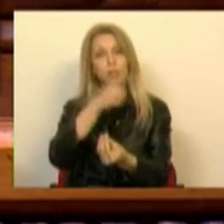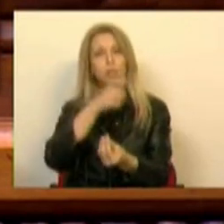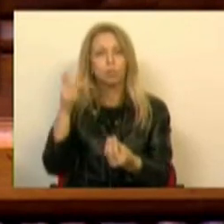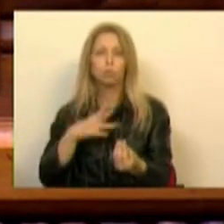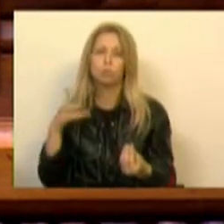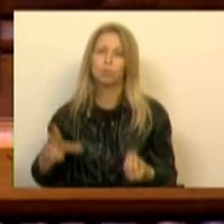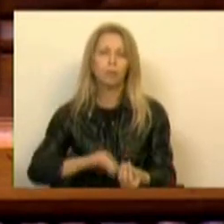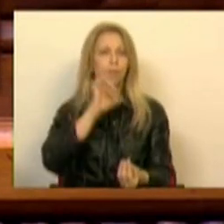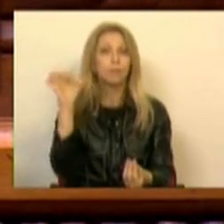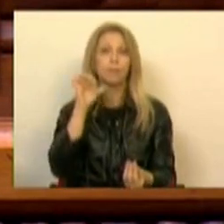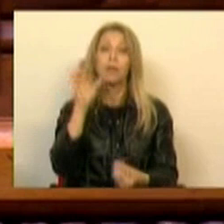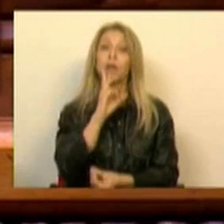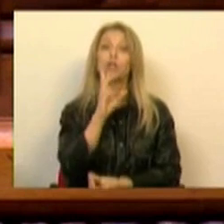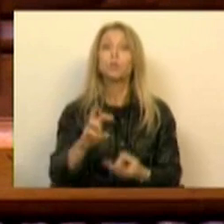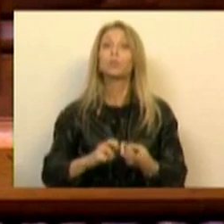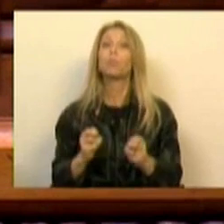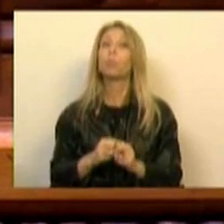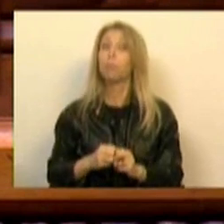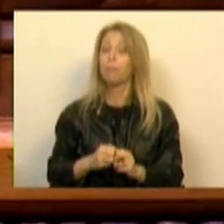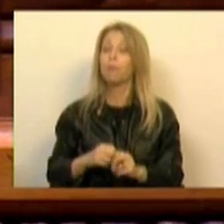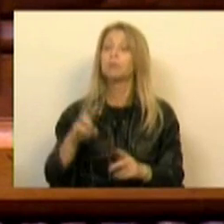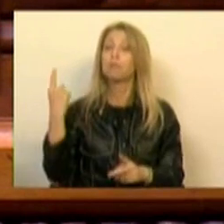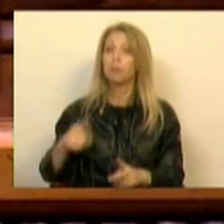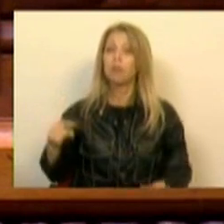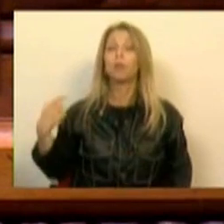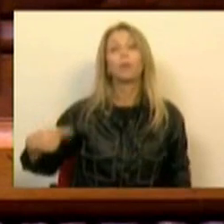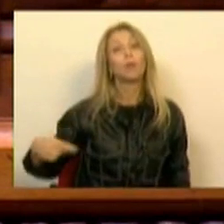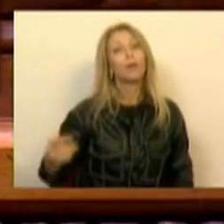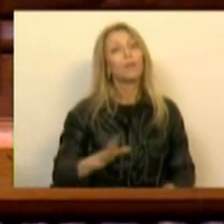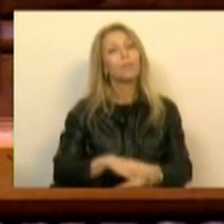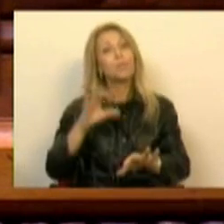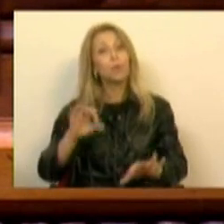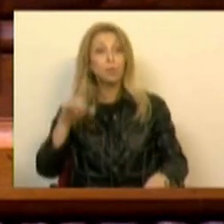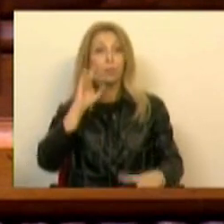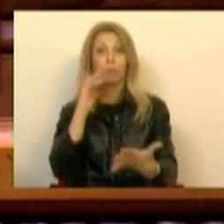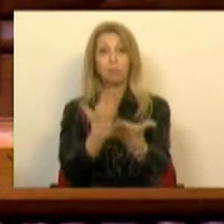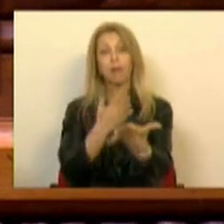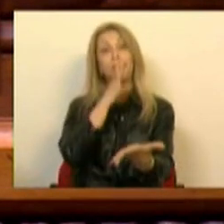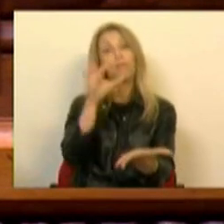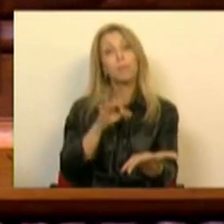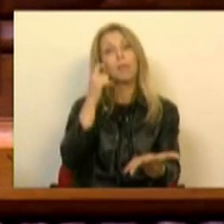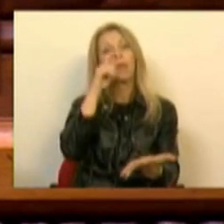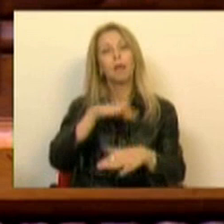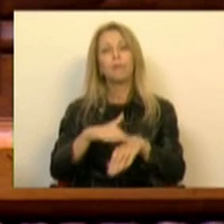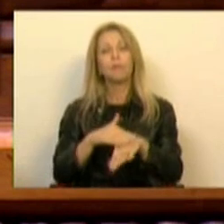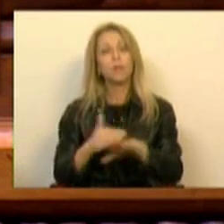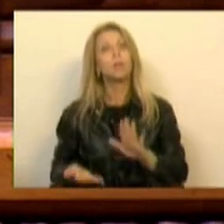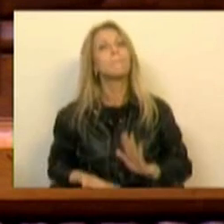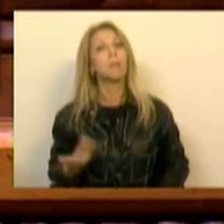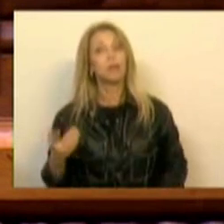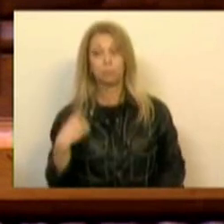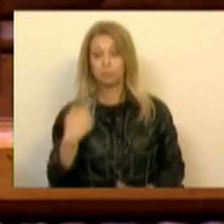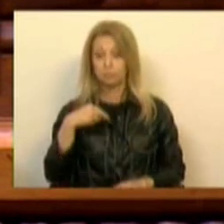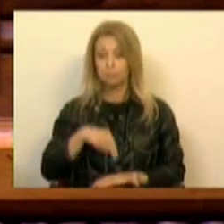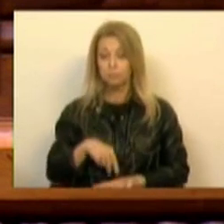a responder aos problemas que se colocam no seu dia-a-dia. Foi por isso que protegemos as famílias e os mais vulneráveis e cá